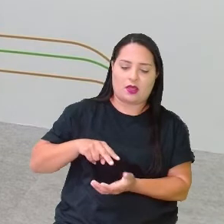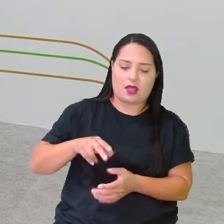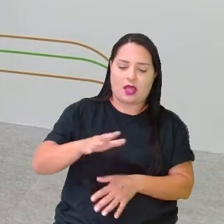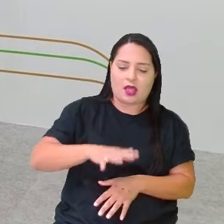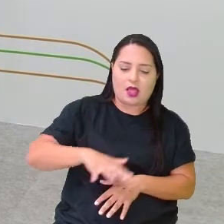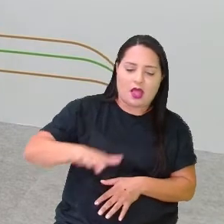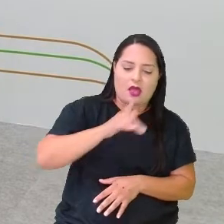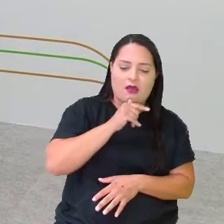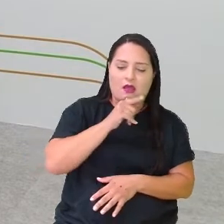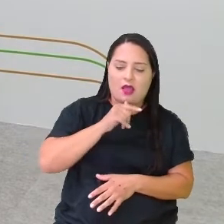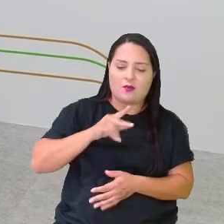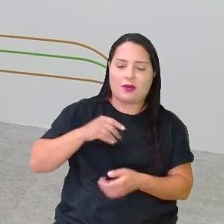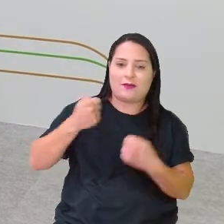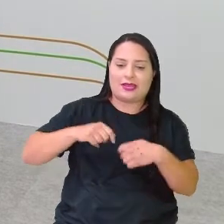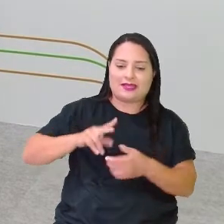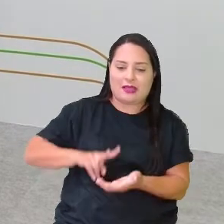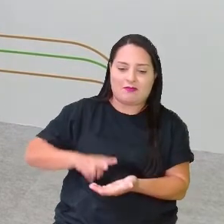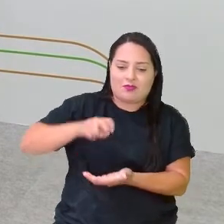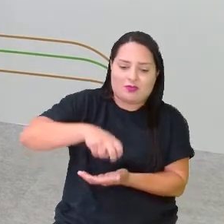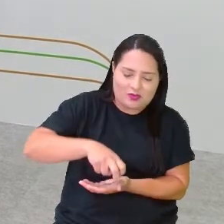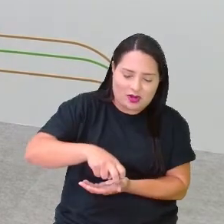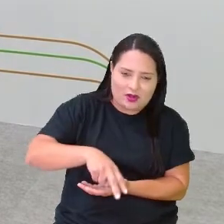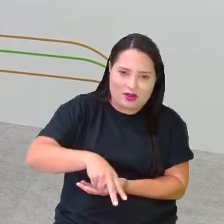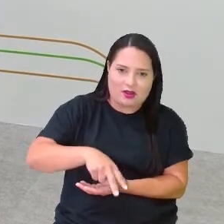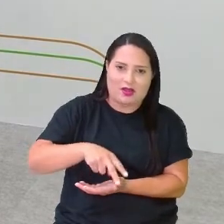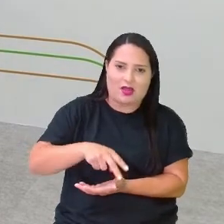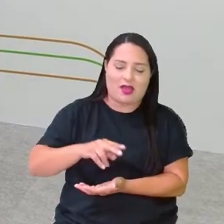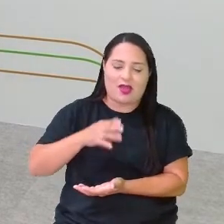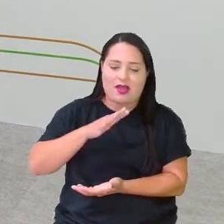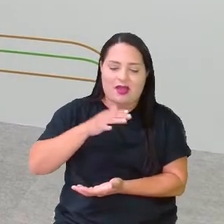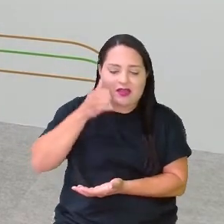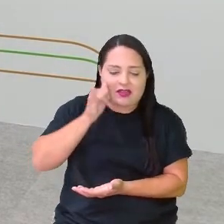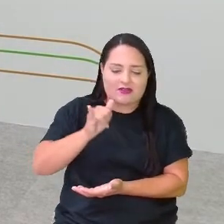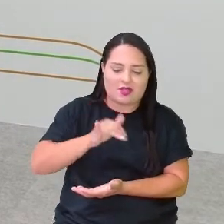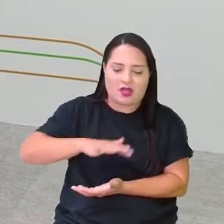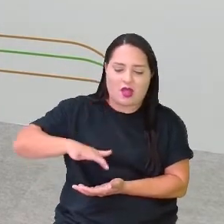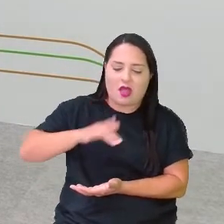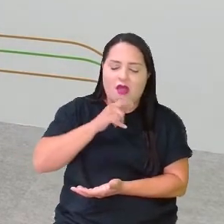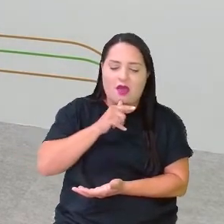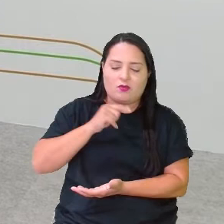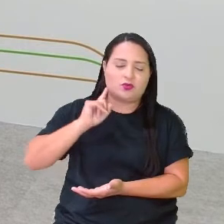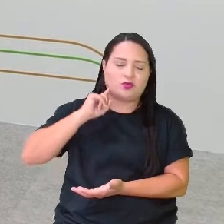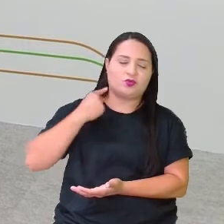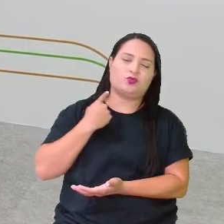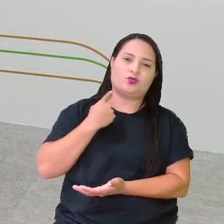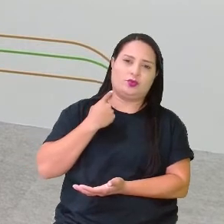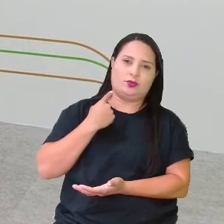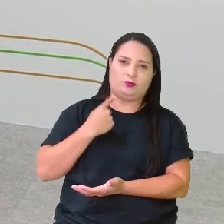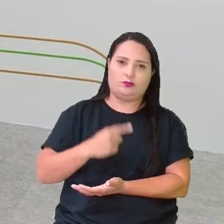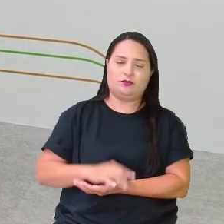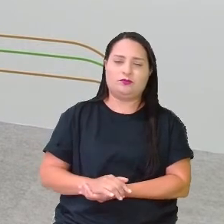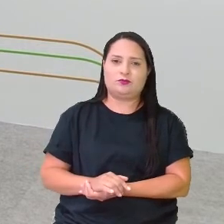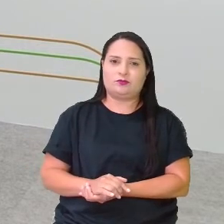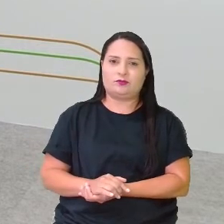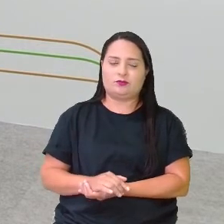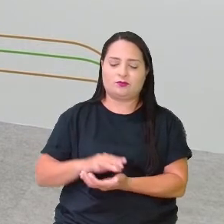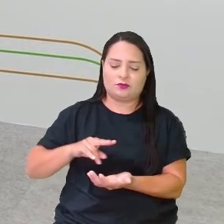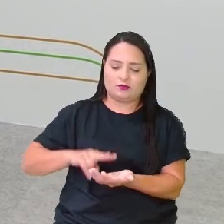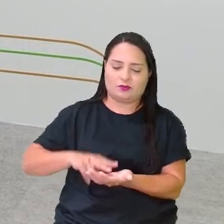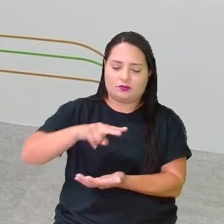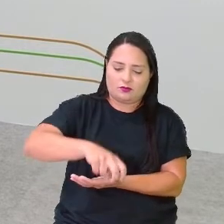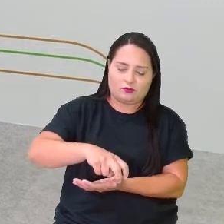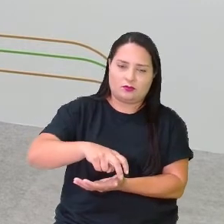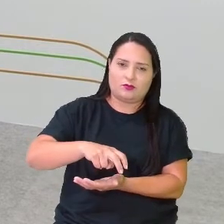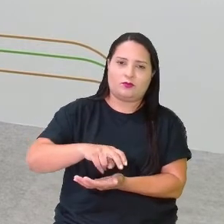precisa saltar para não botar o pé na água suja. Então, tem essa opção de saltar com um pé, depois o